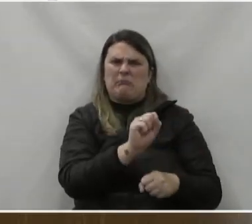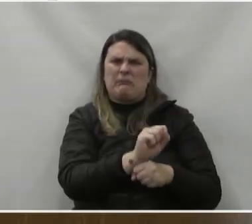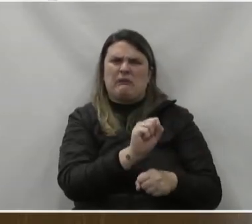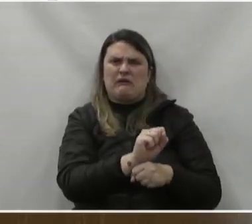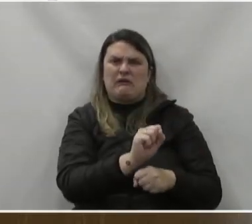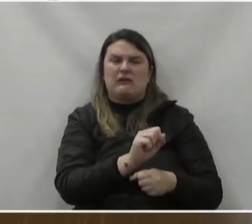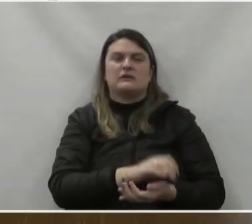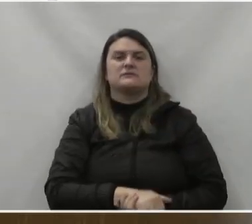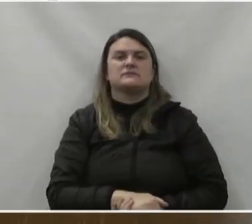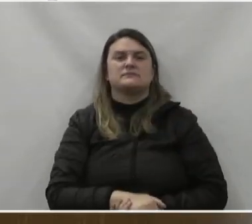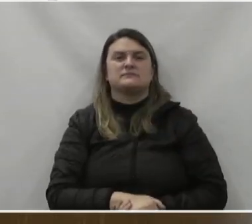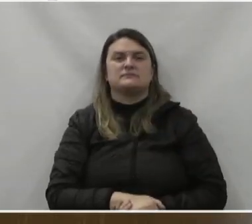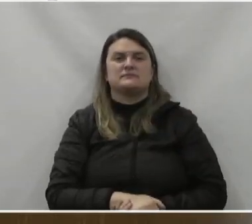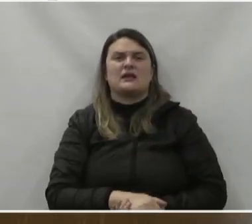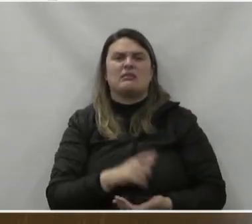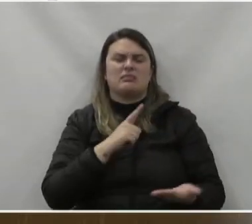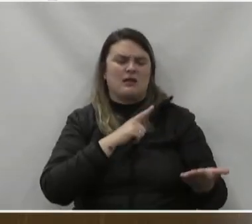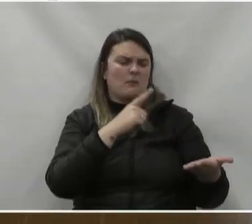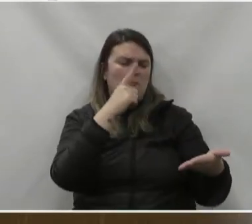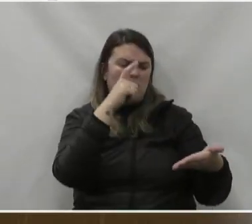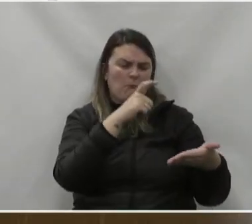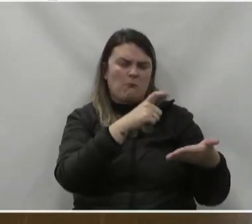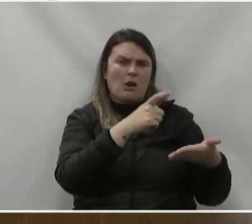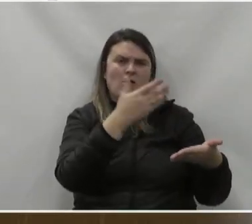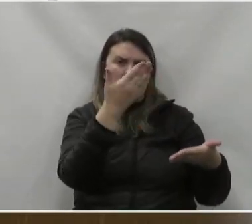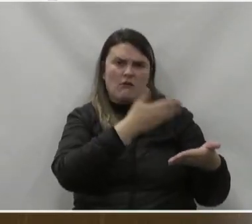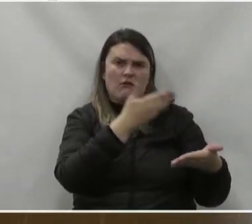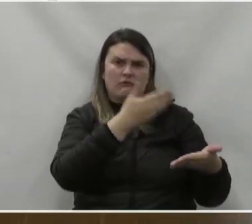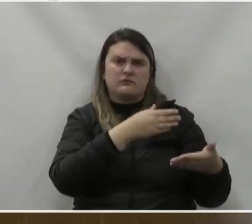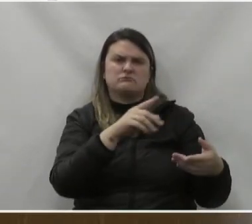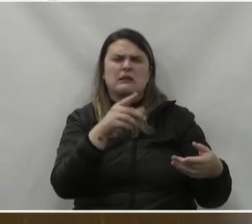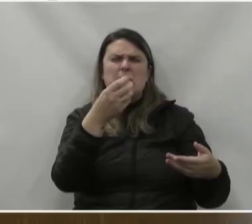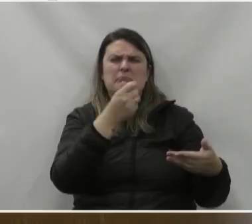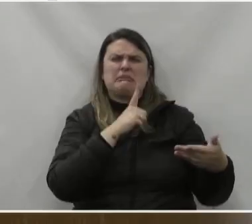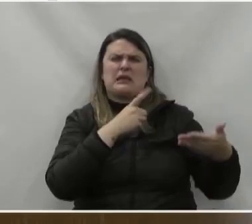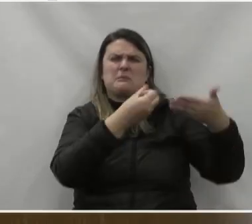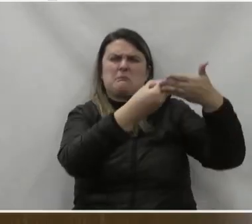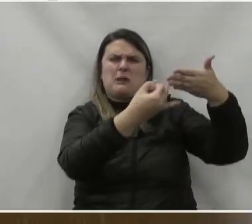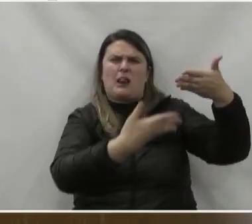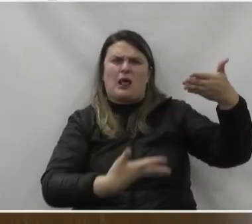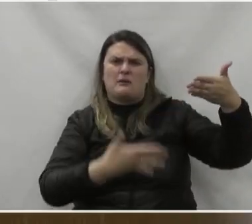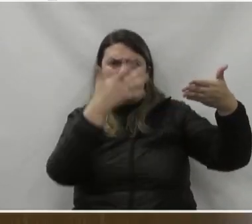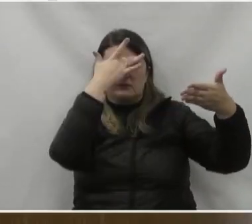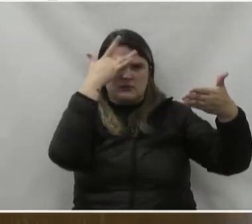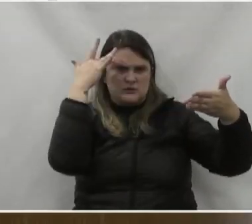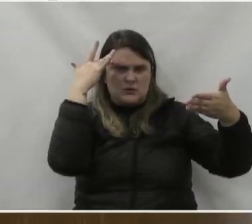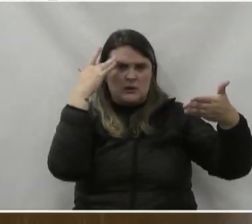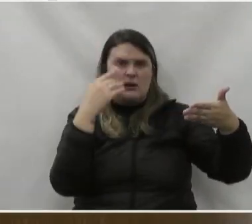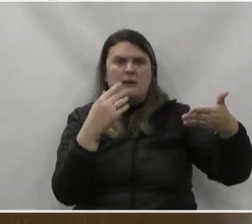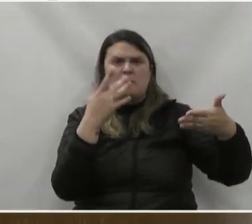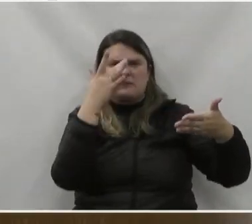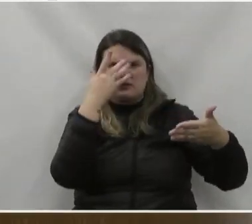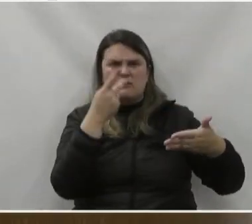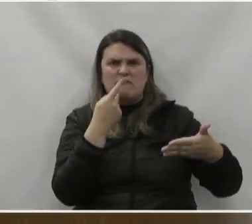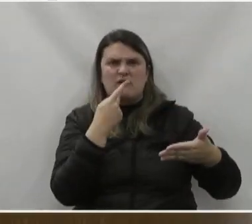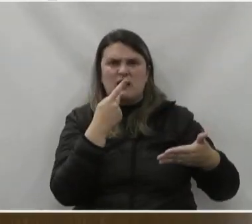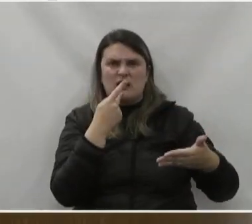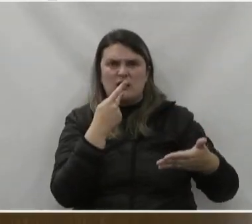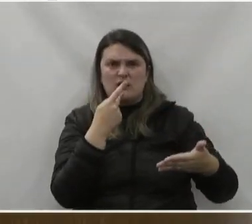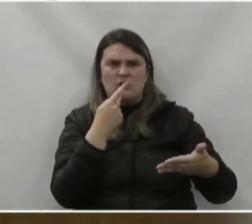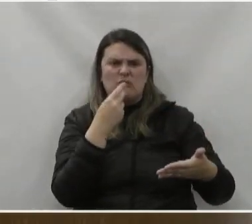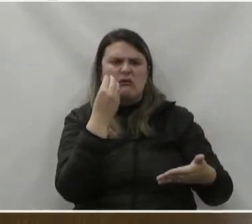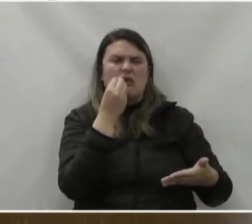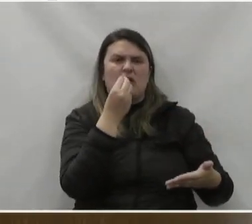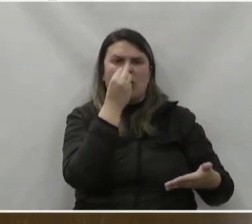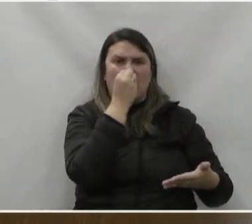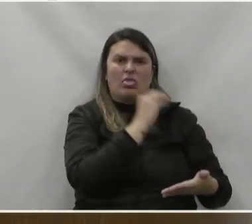aqui os prints que eu falei, né? Ataque de várias pessoas. Até uma falou que eu xinguei uma caixa de supermercado. Olha que